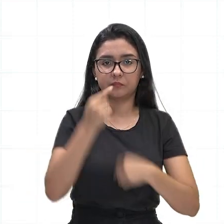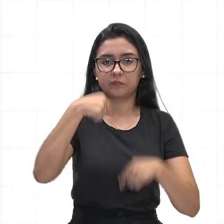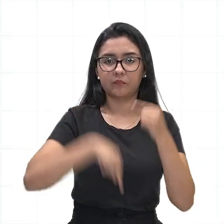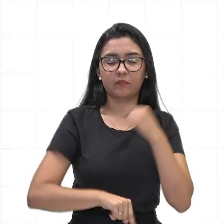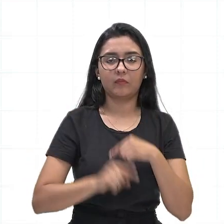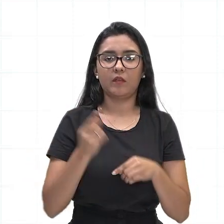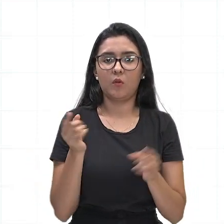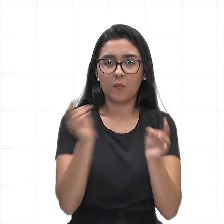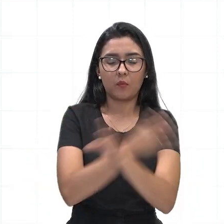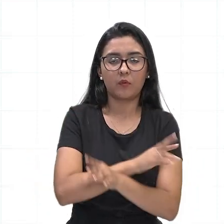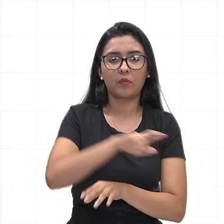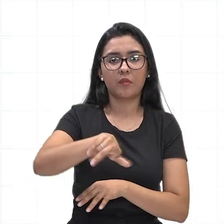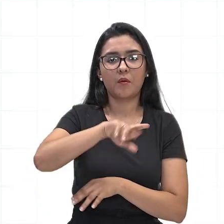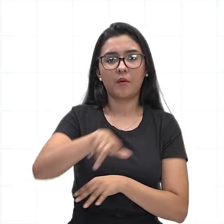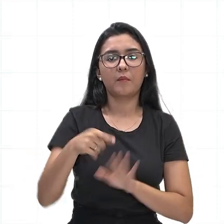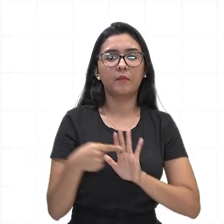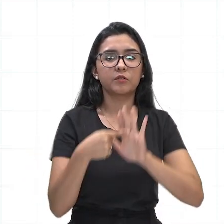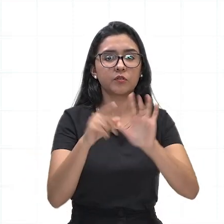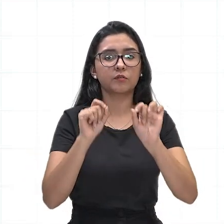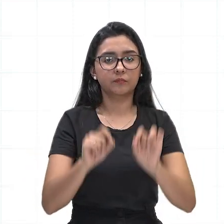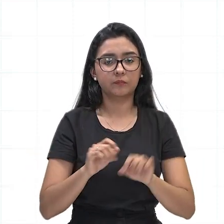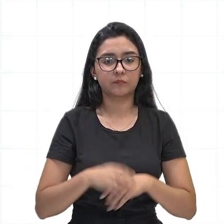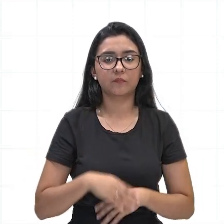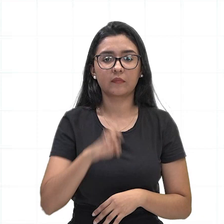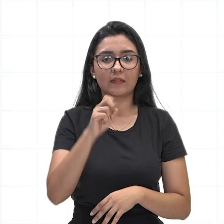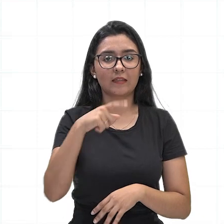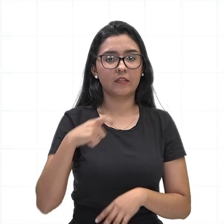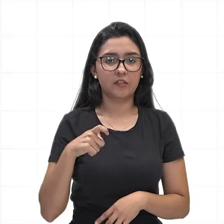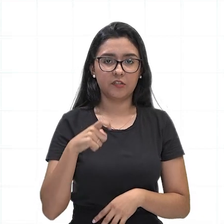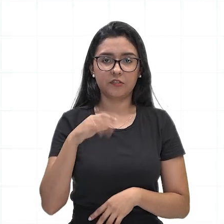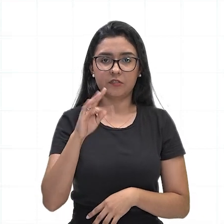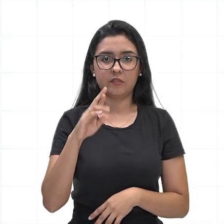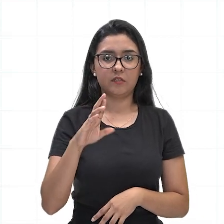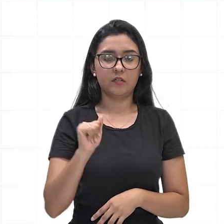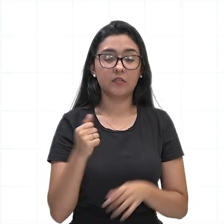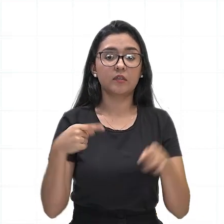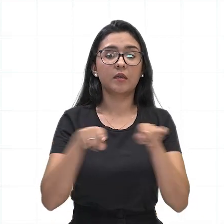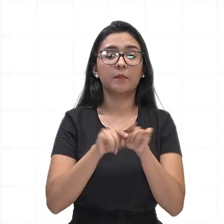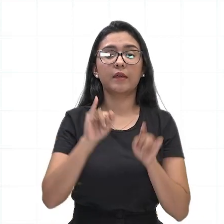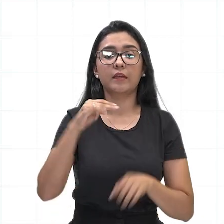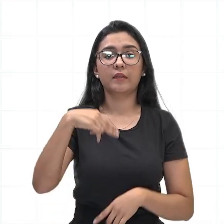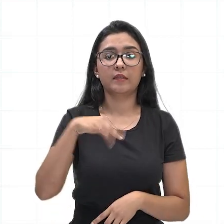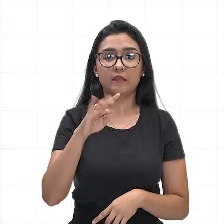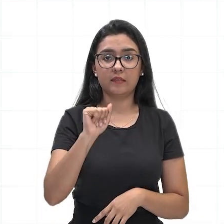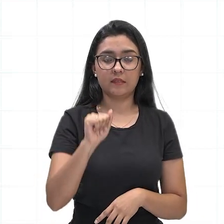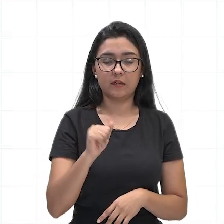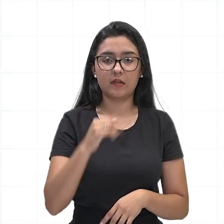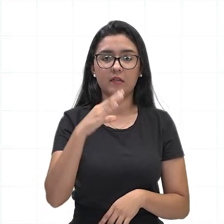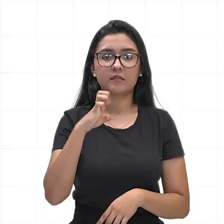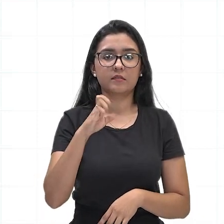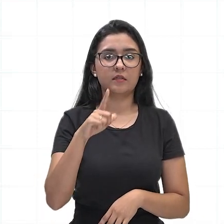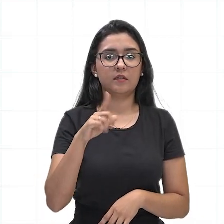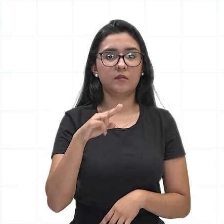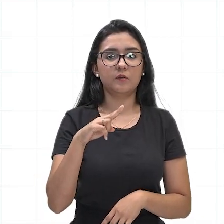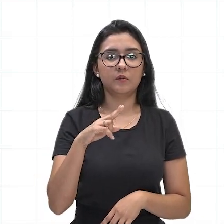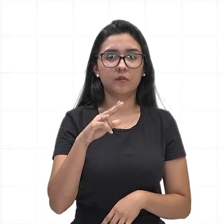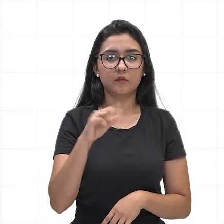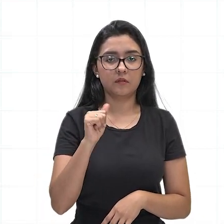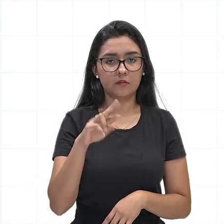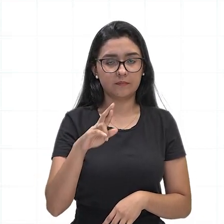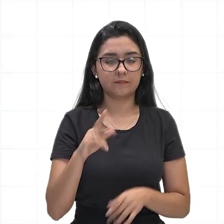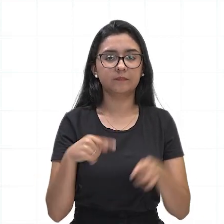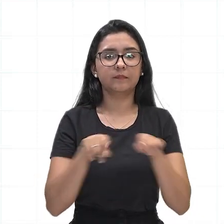é incompleto e apresenta digestão extra e intracelular. Isso quer dizer o quê, gente? Que ele tem